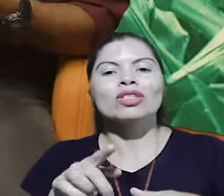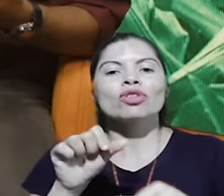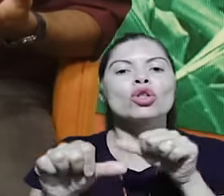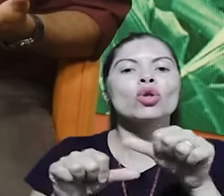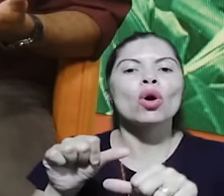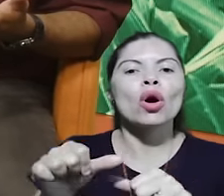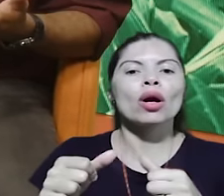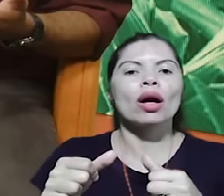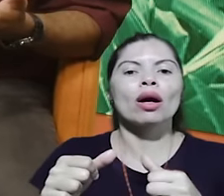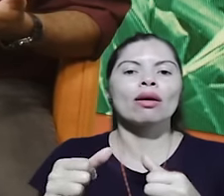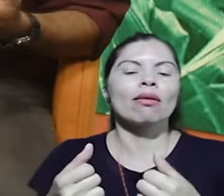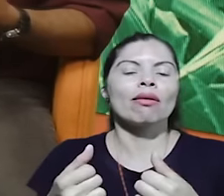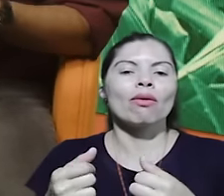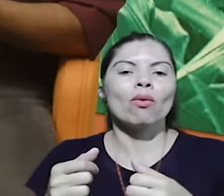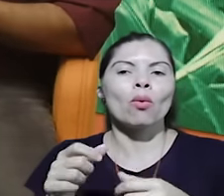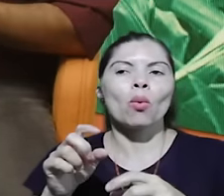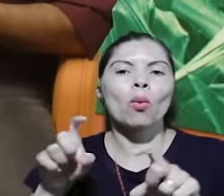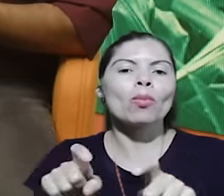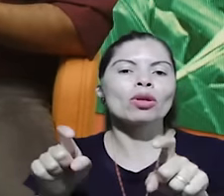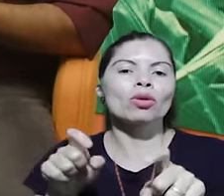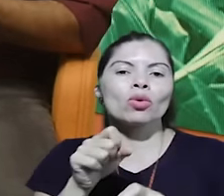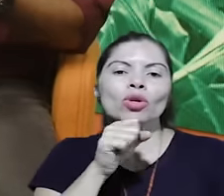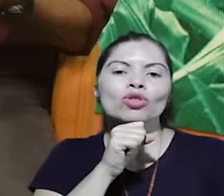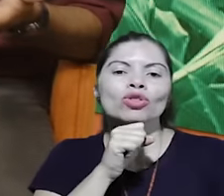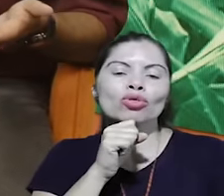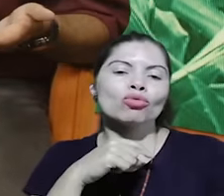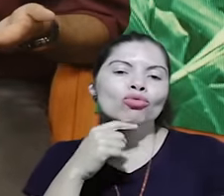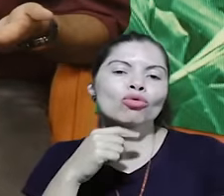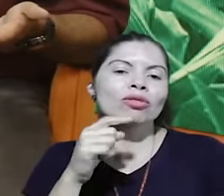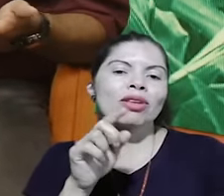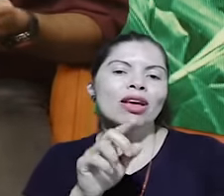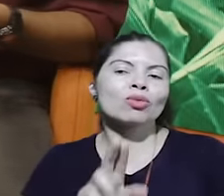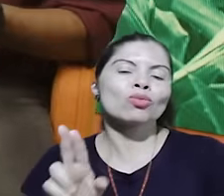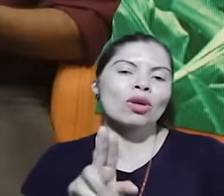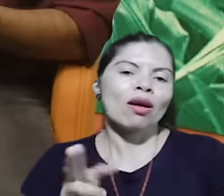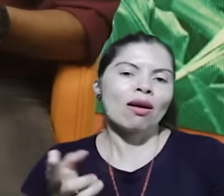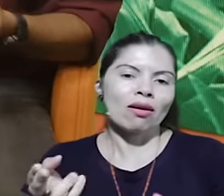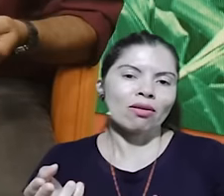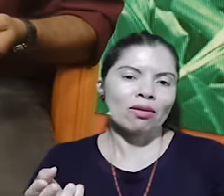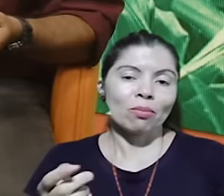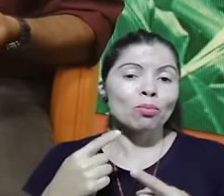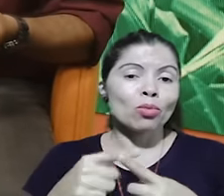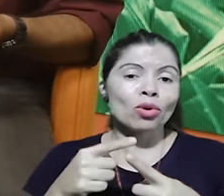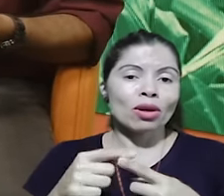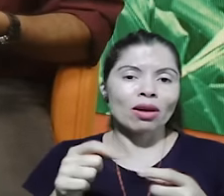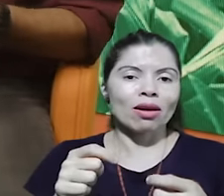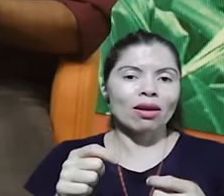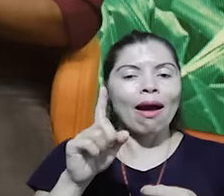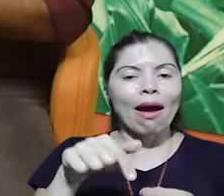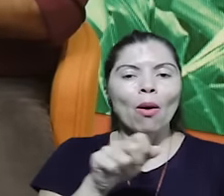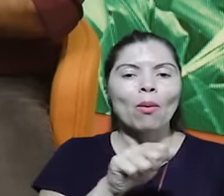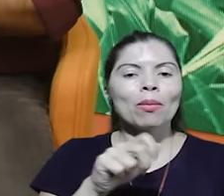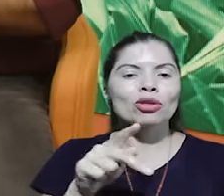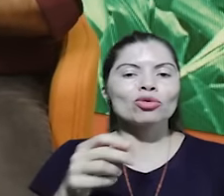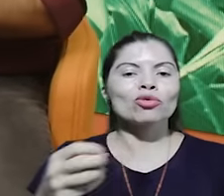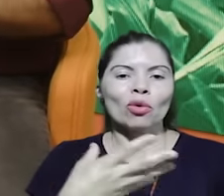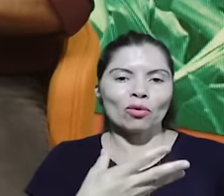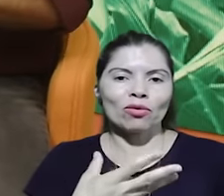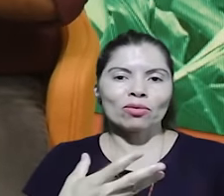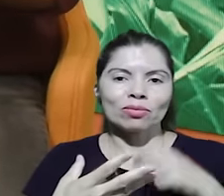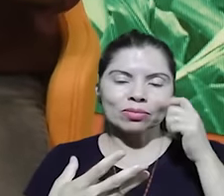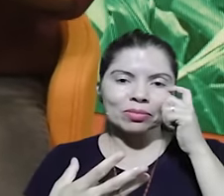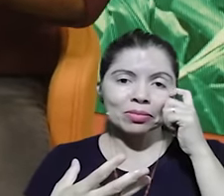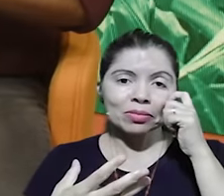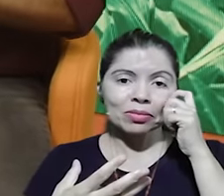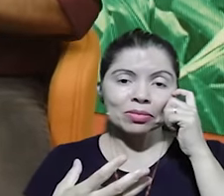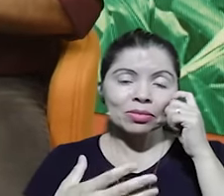ou um computador um pouco mais antigo não consegue fazer uso com um certificado digital novo com um token com um cartão então você conseguiria com certificado